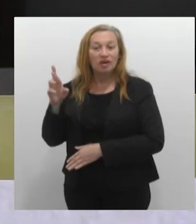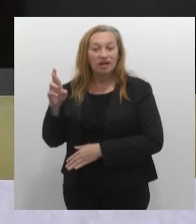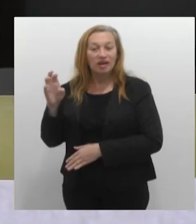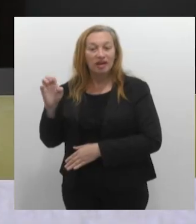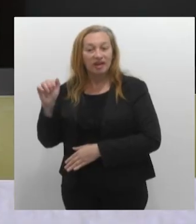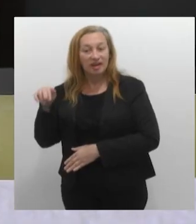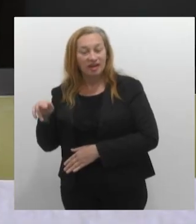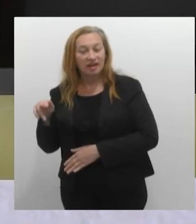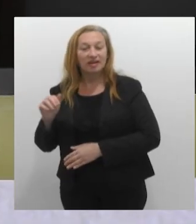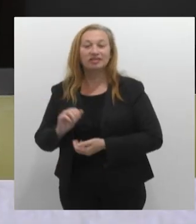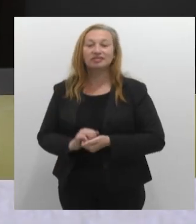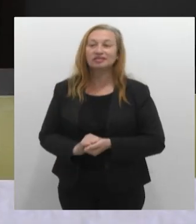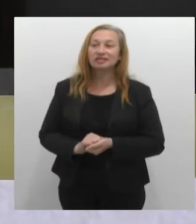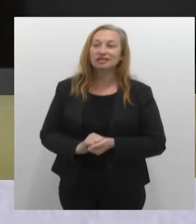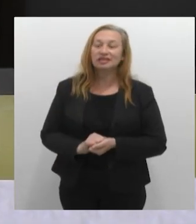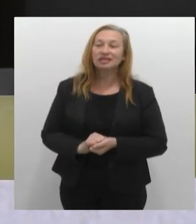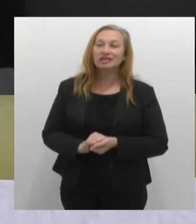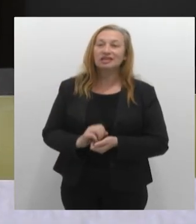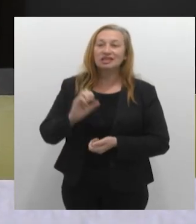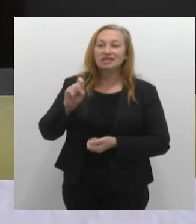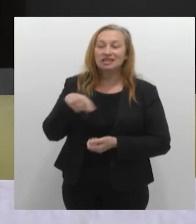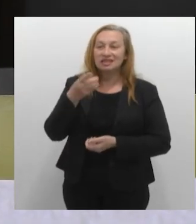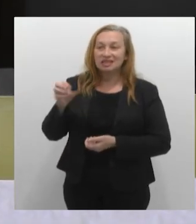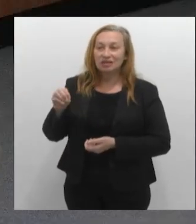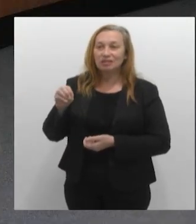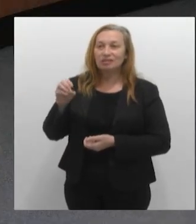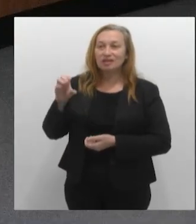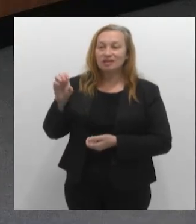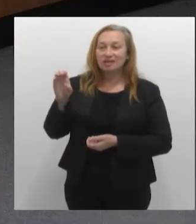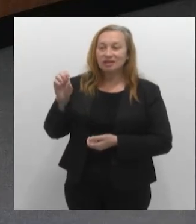da Arquidiocese de São Sebastião do Rio de Janeiro.